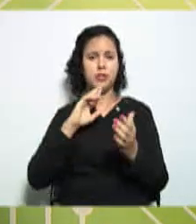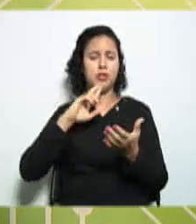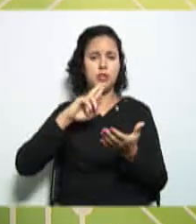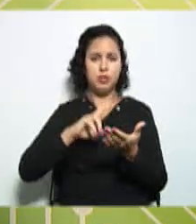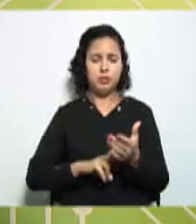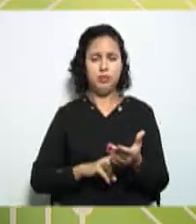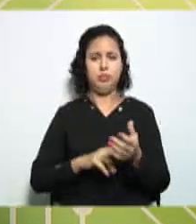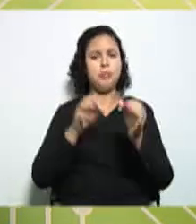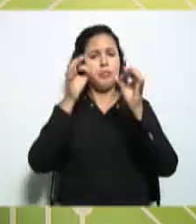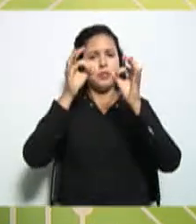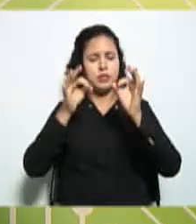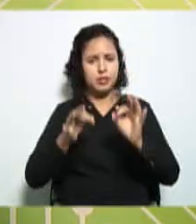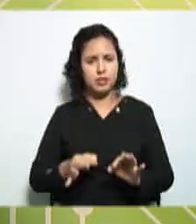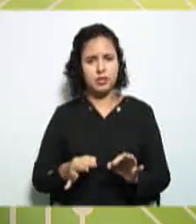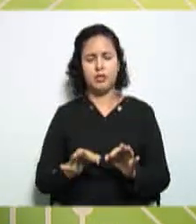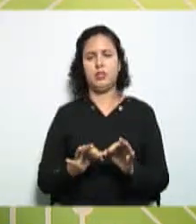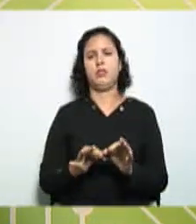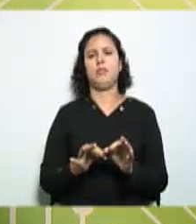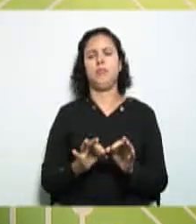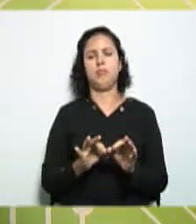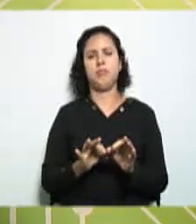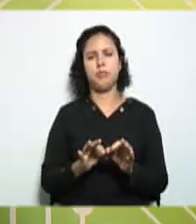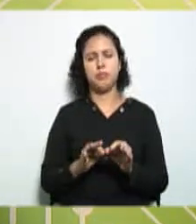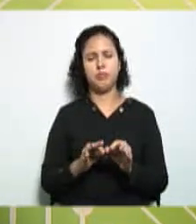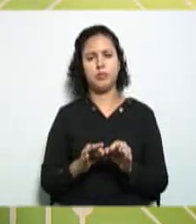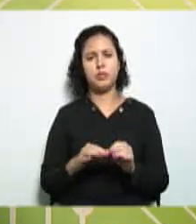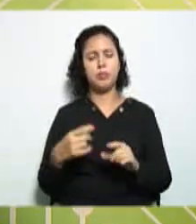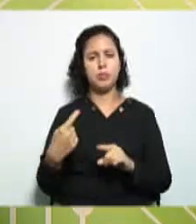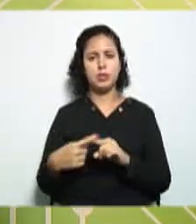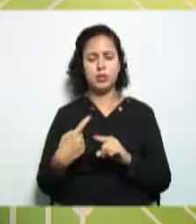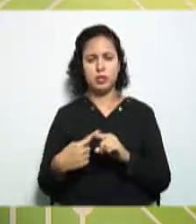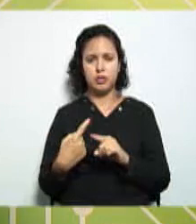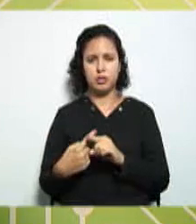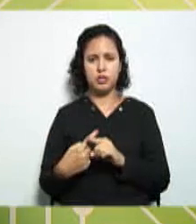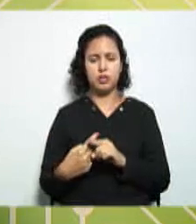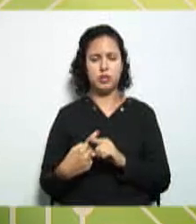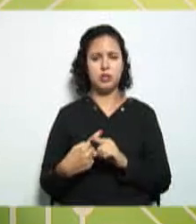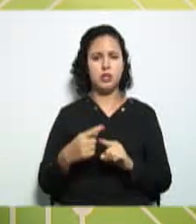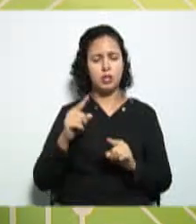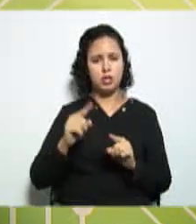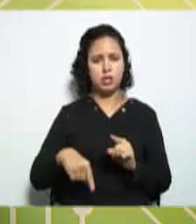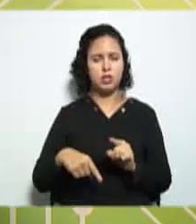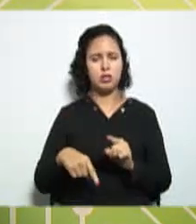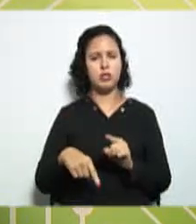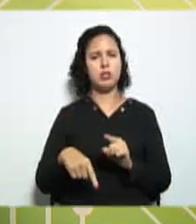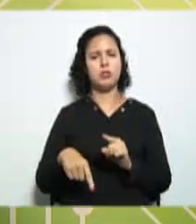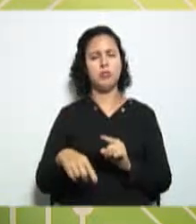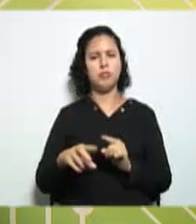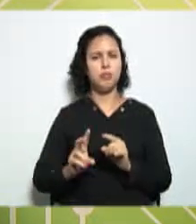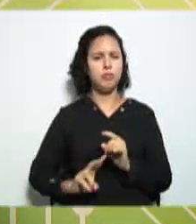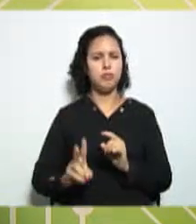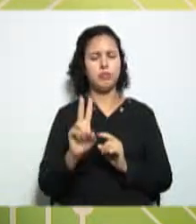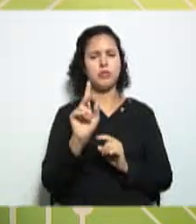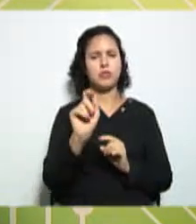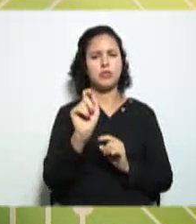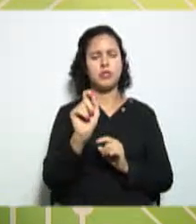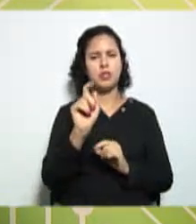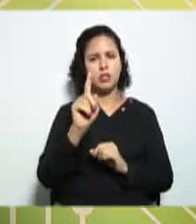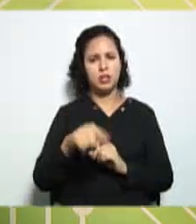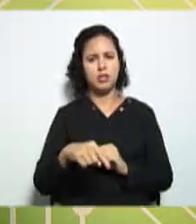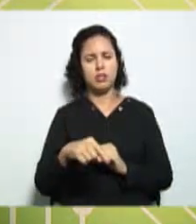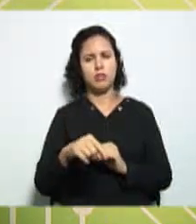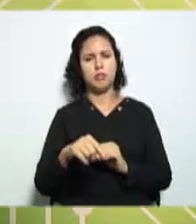respostas estão corretíssimas, né? E um valor muito essencial que foi destacado aí também nessa participação é a questão